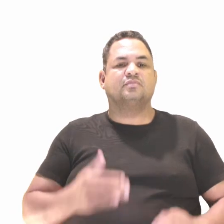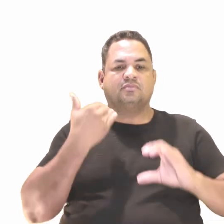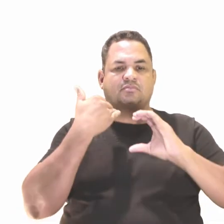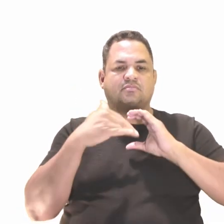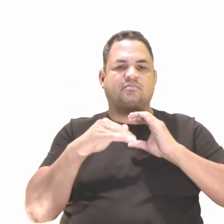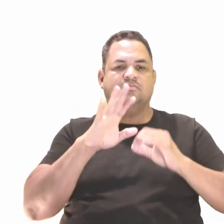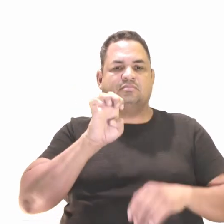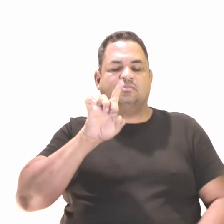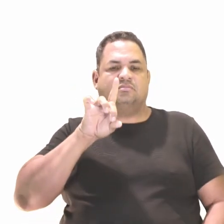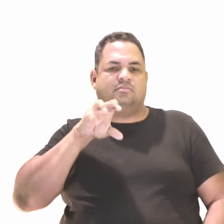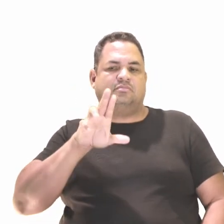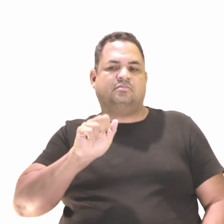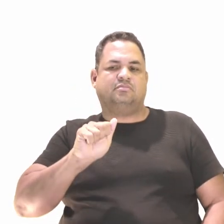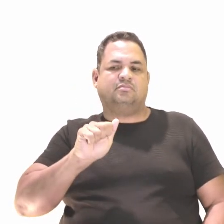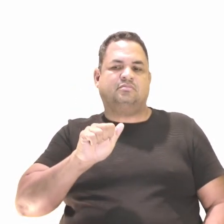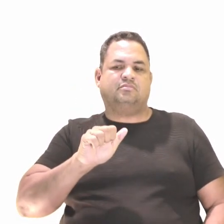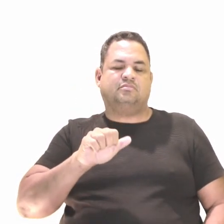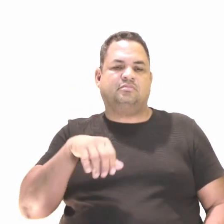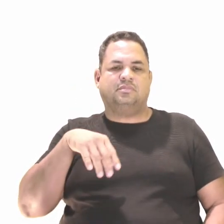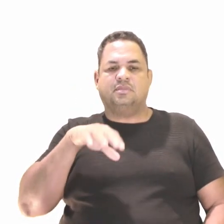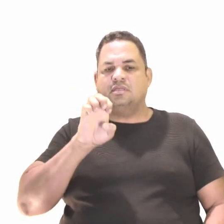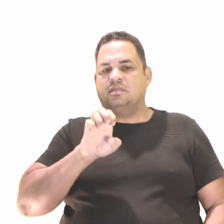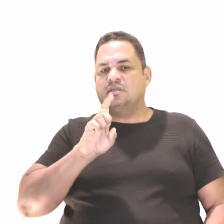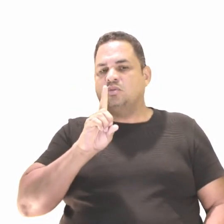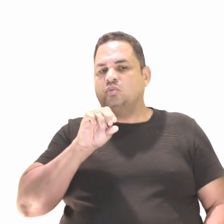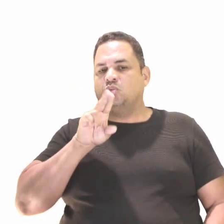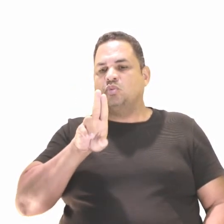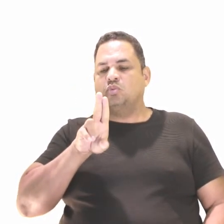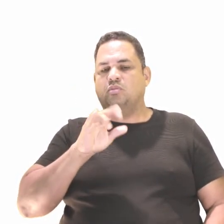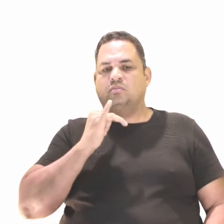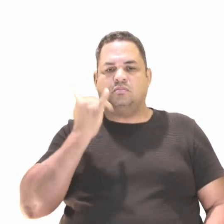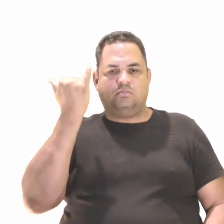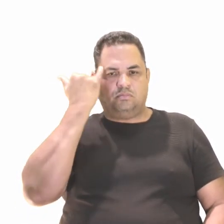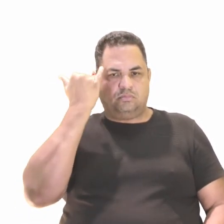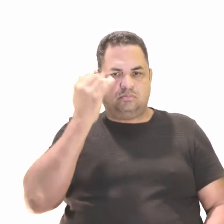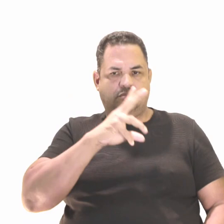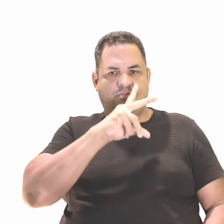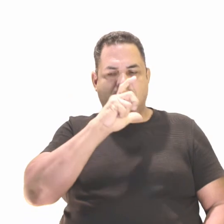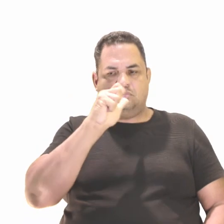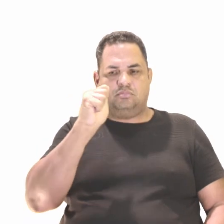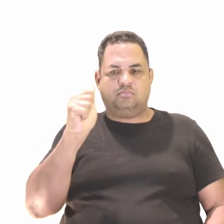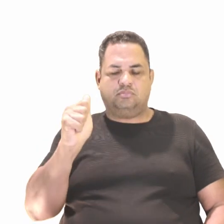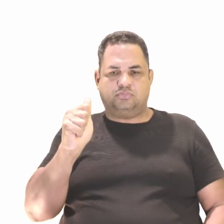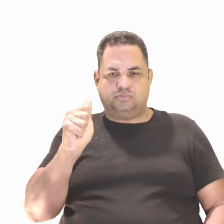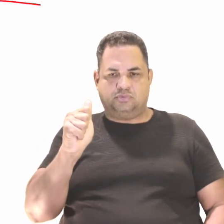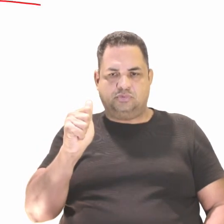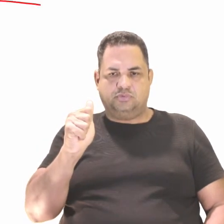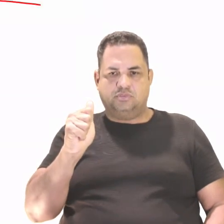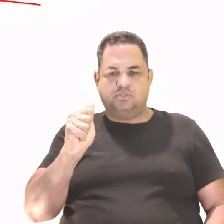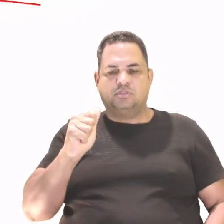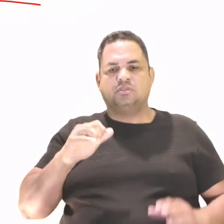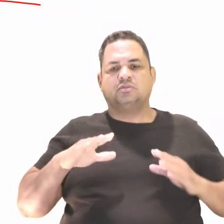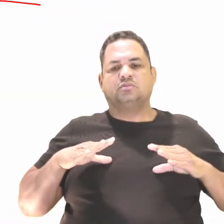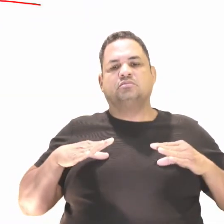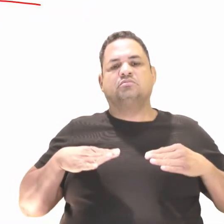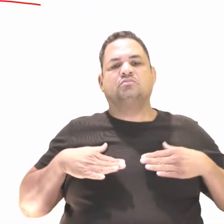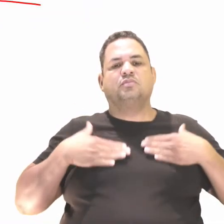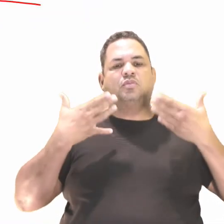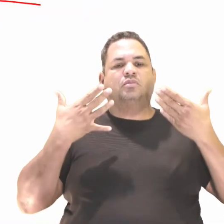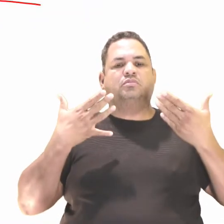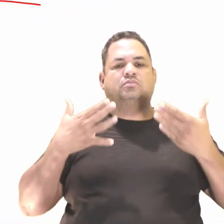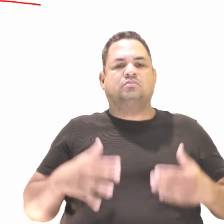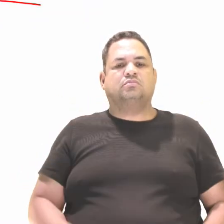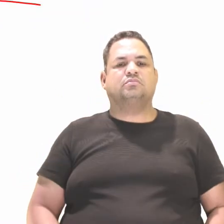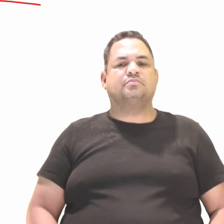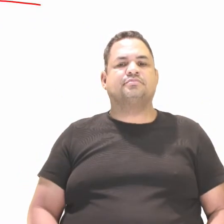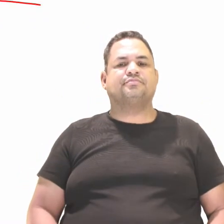e-mail, né, em português, Edu informa o dia do evento. Será que ele